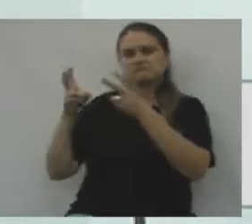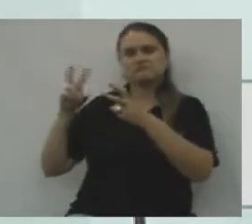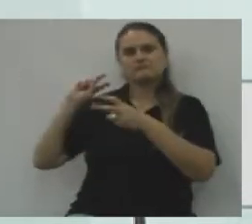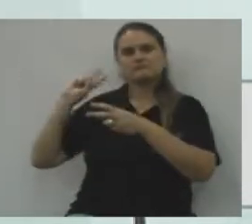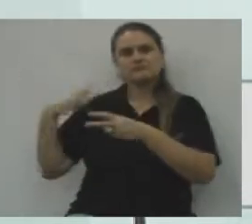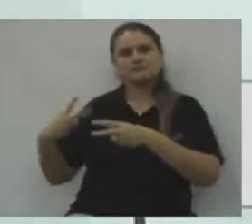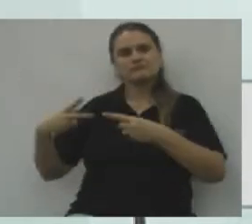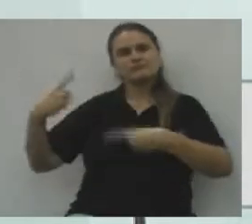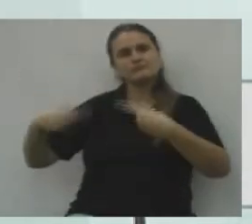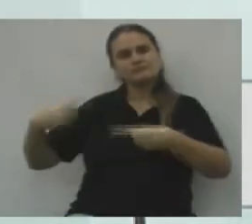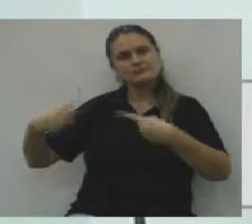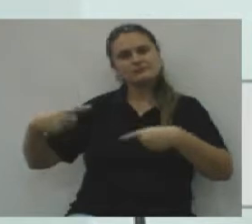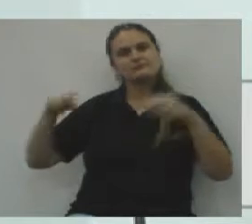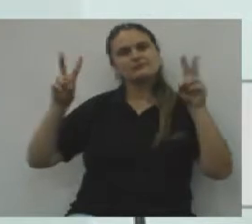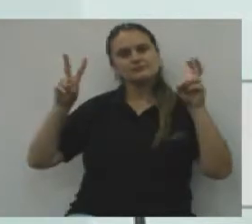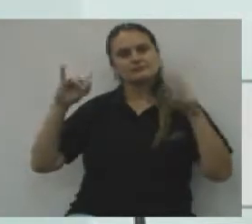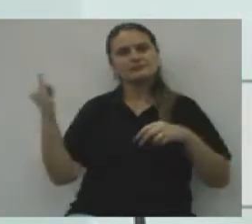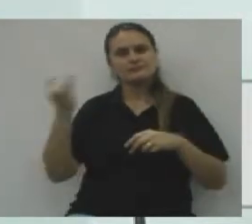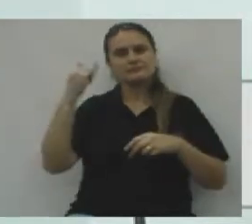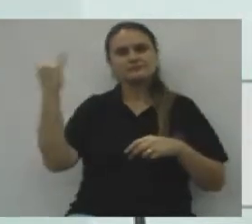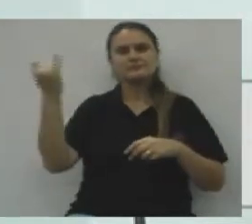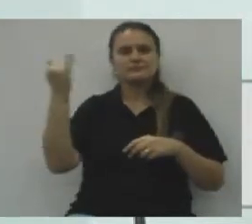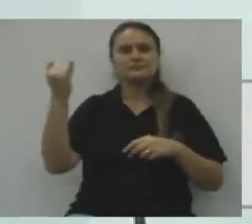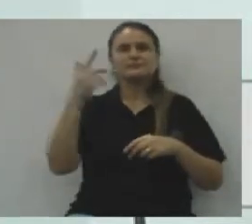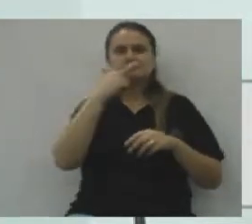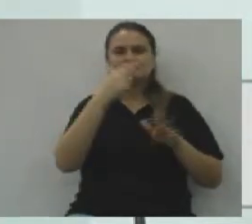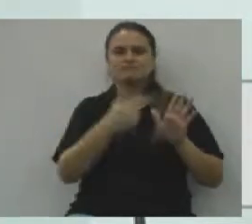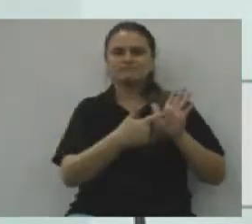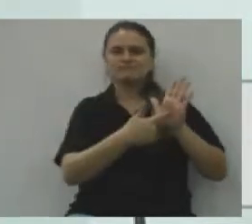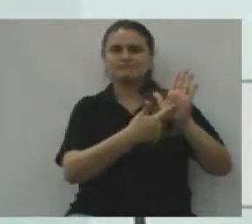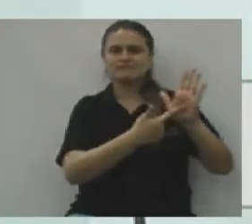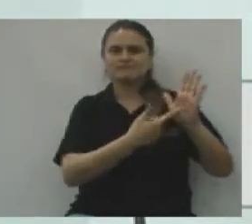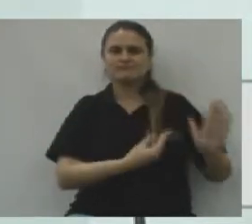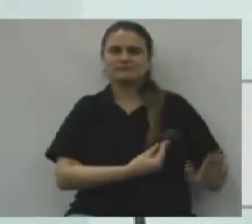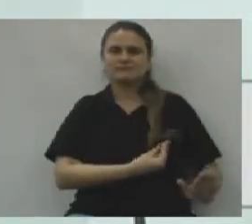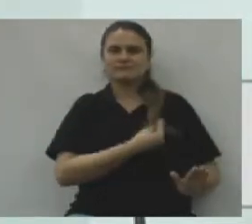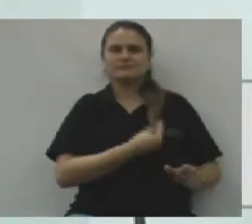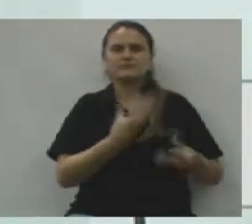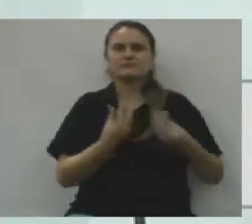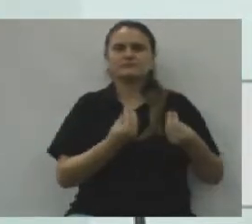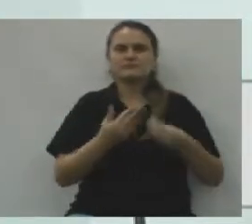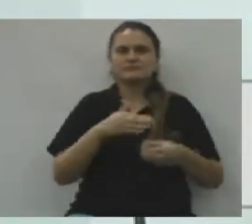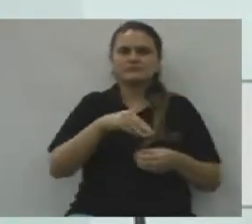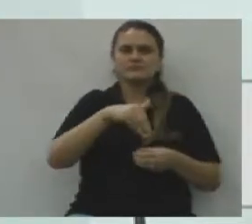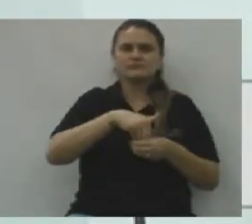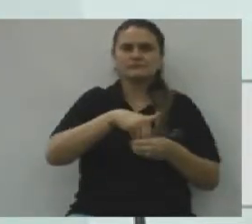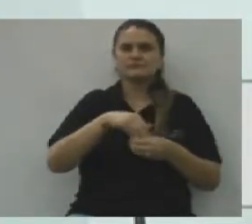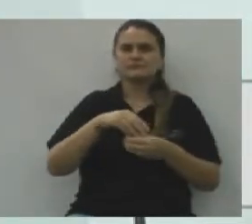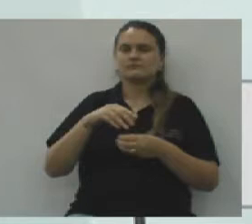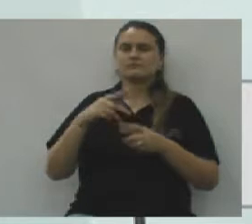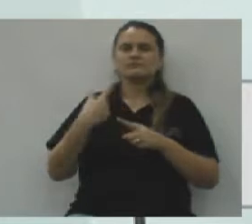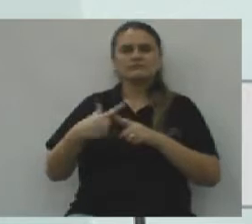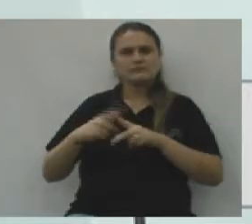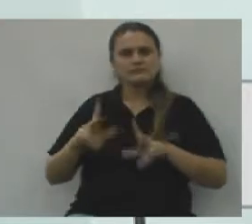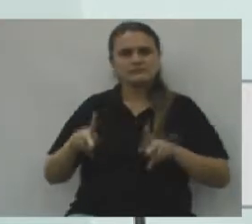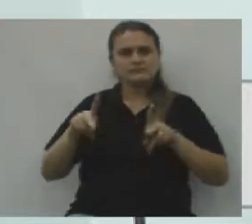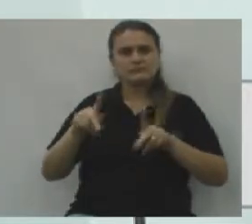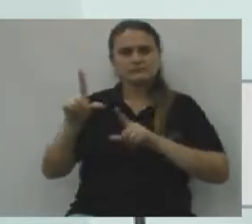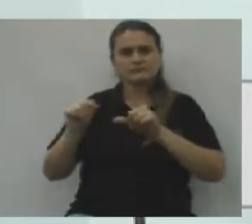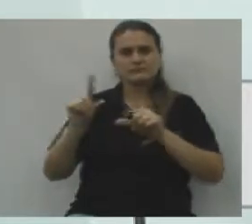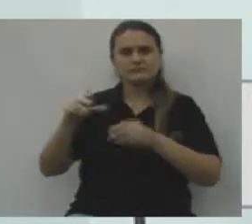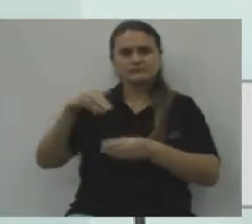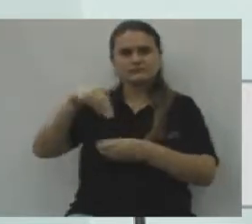de Leis, que representa diretamente, por meio do voto e por meio do mandato que os senhores